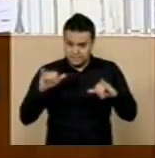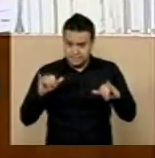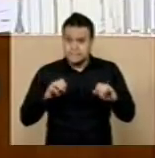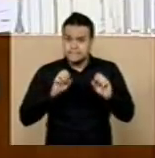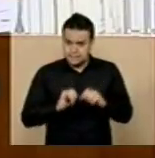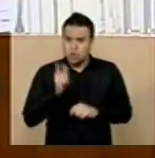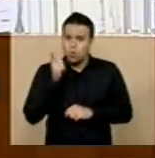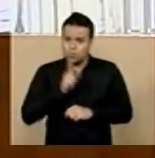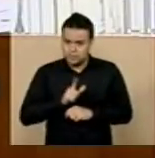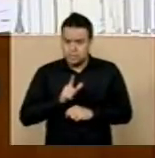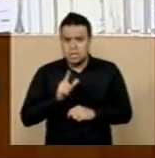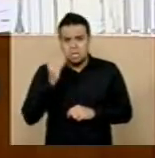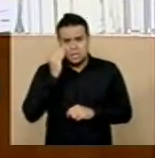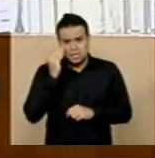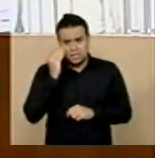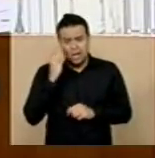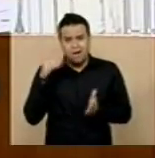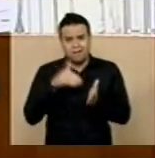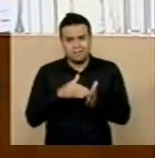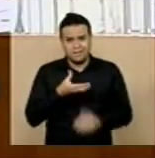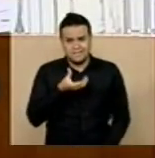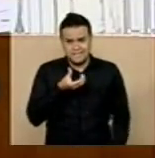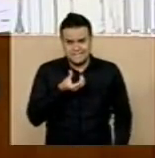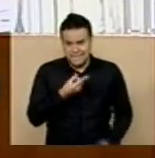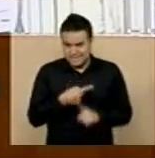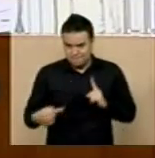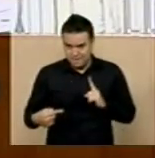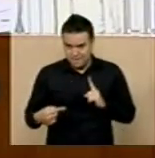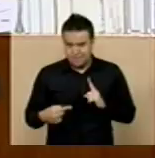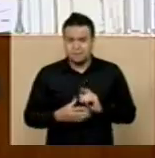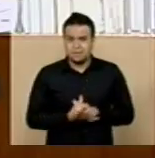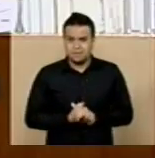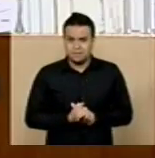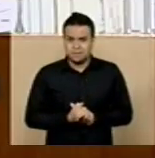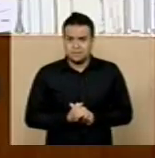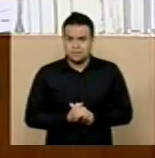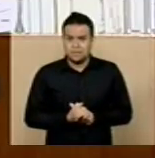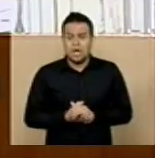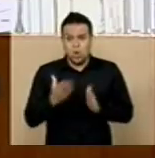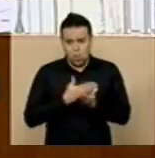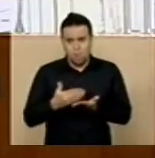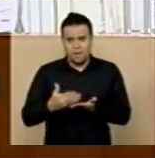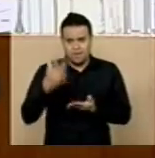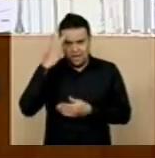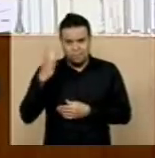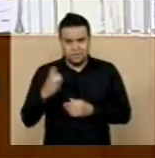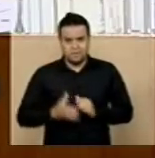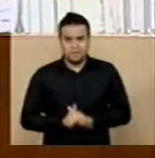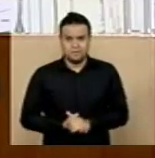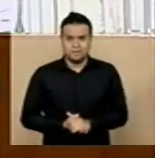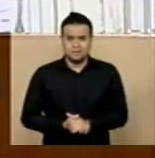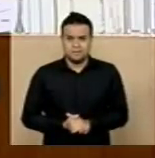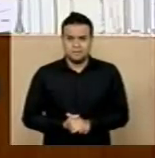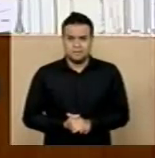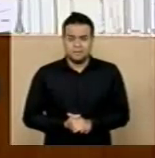chegarmos até, poderíamos ter talvez até 6:30, se não terminarmos, começaríamos amanhã, mas eu indago então,